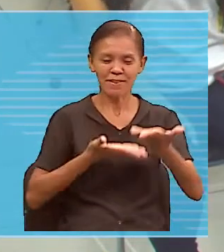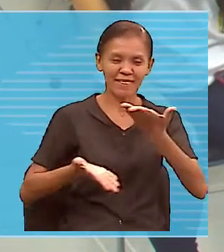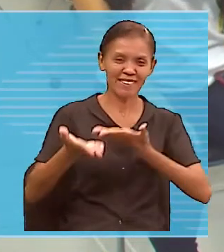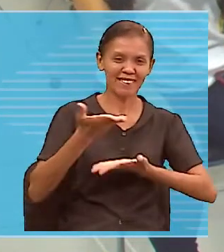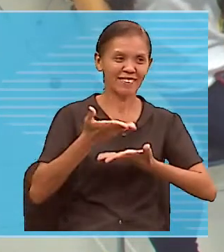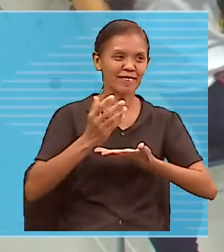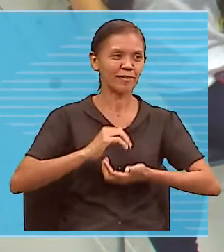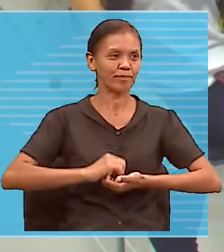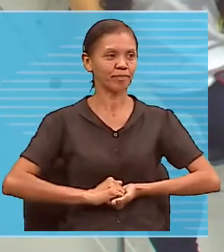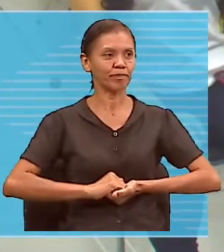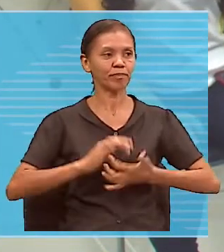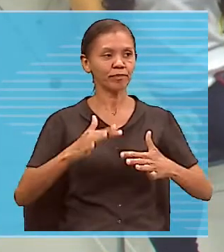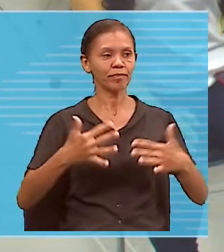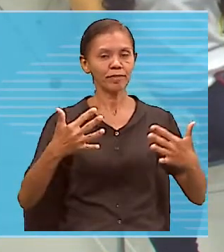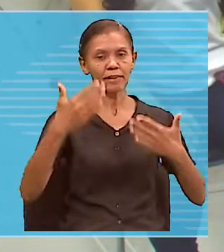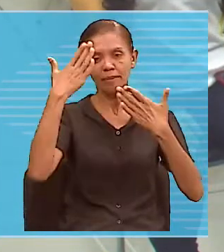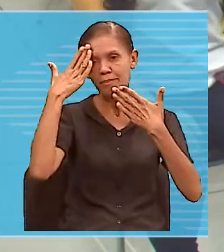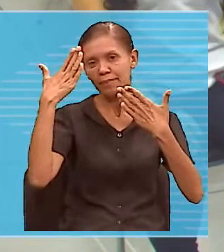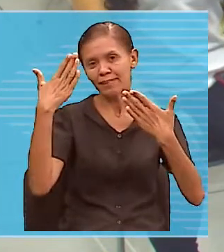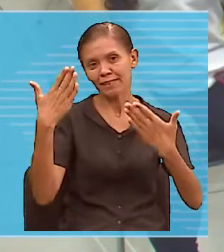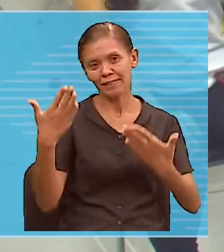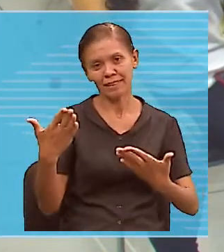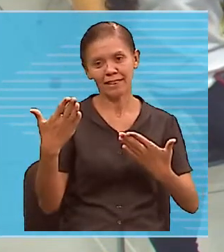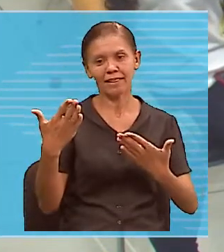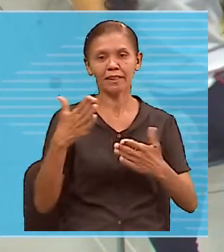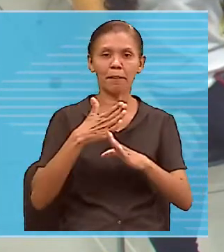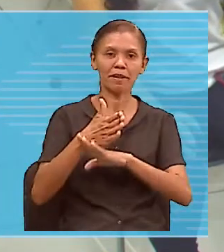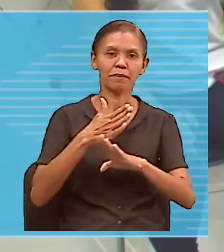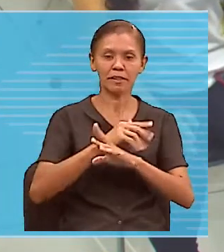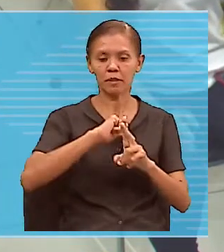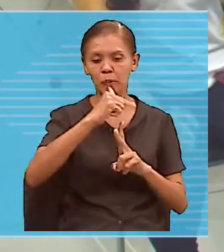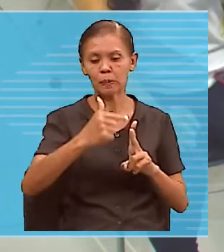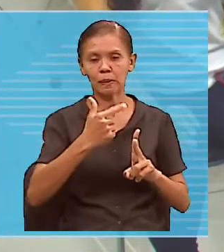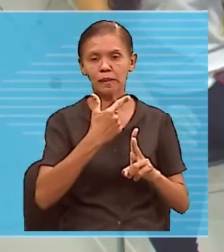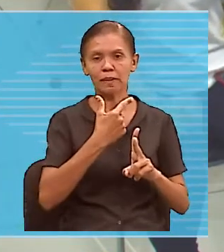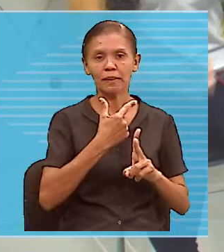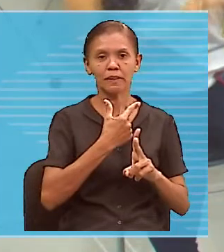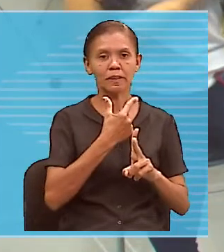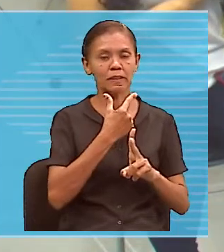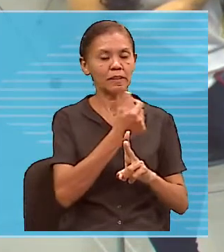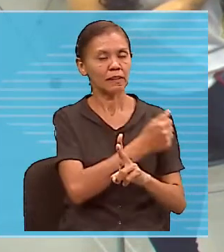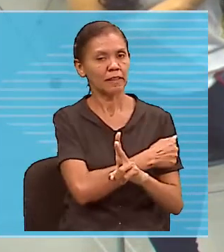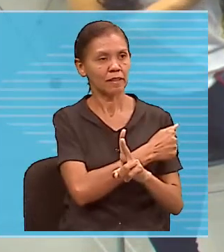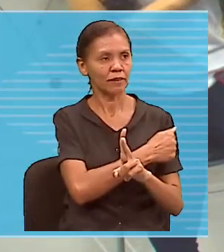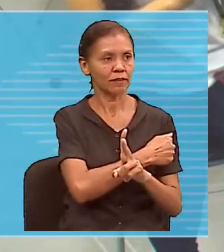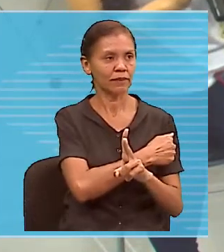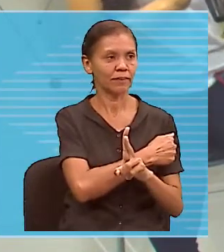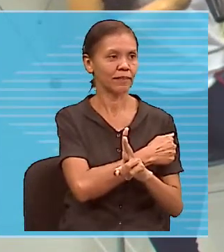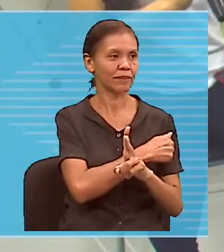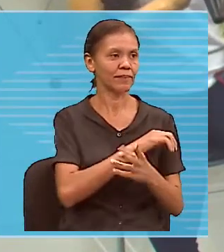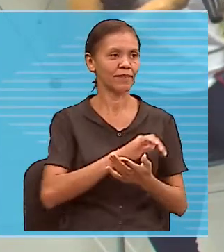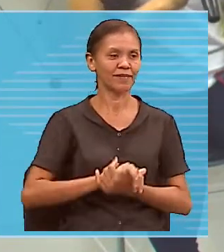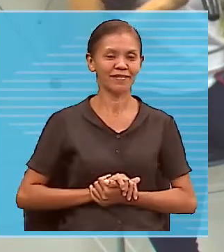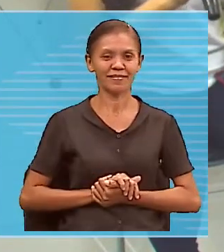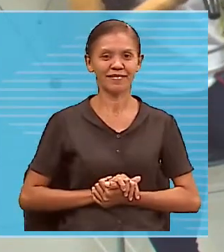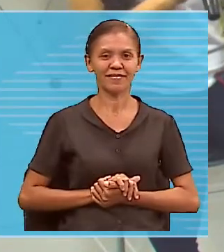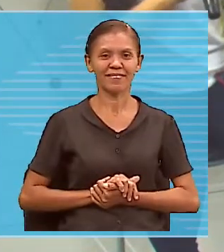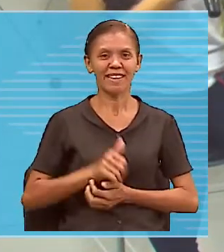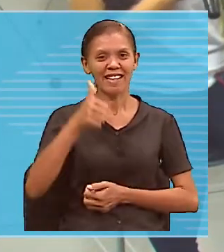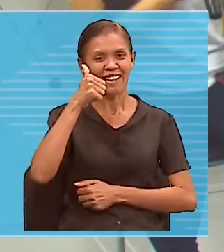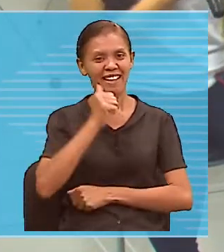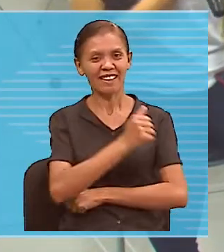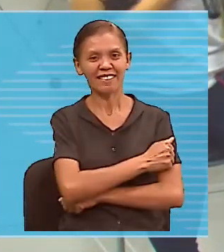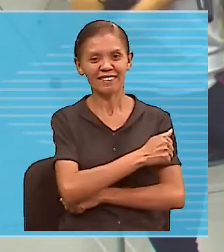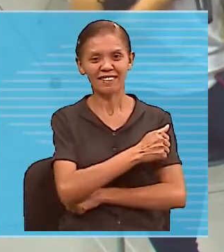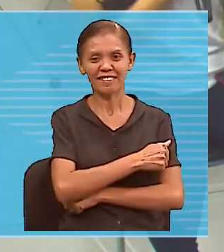mesmo. Então, muito obrigada, tá, pela participação. A Andressa vai ficar aqui. Acredito que a gente vai encerrar com mais música. Então, quem gostou